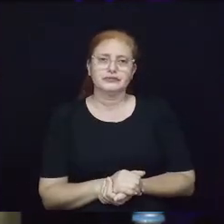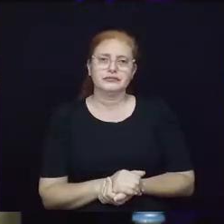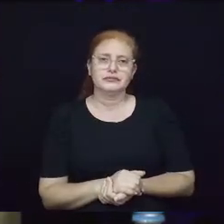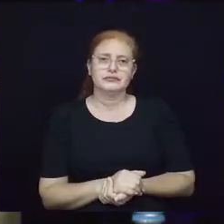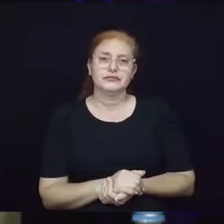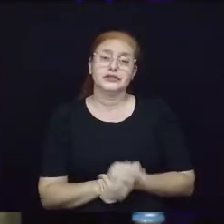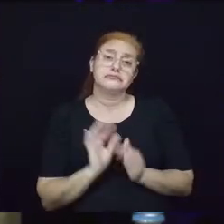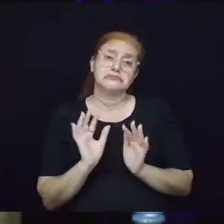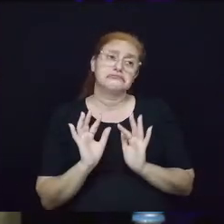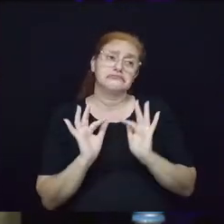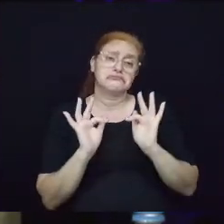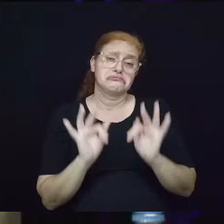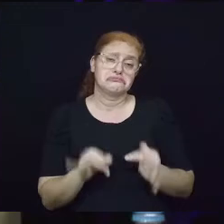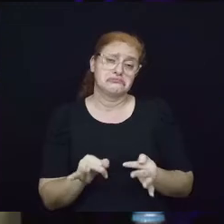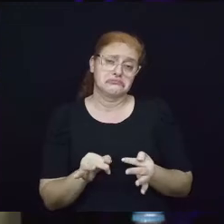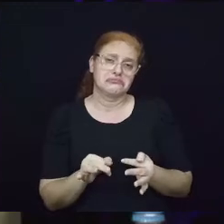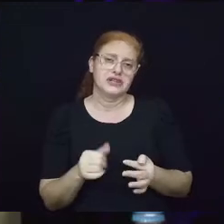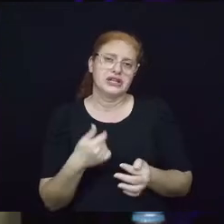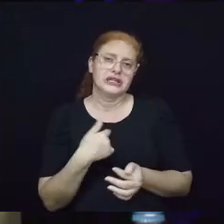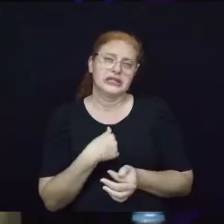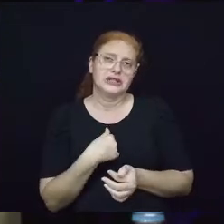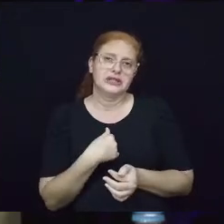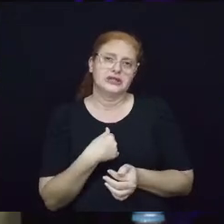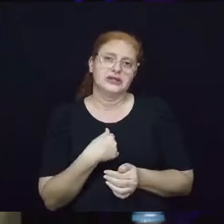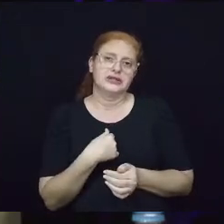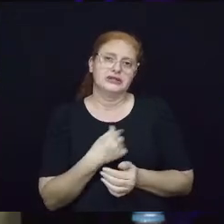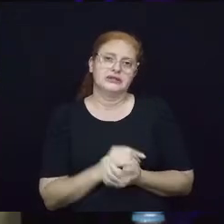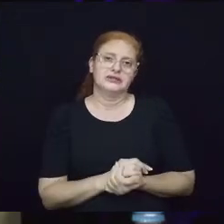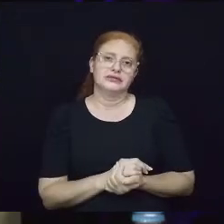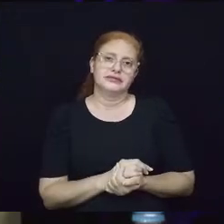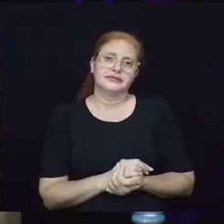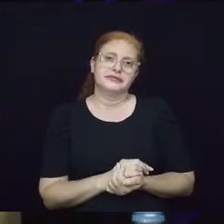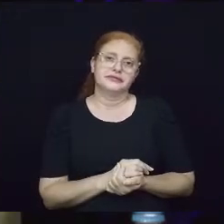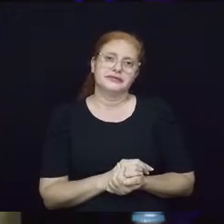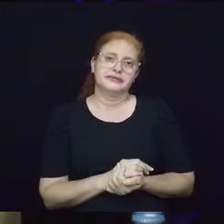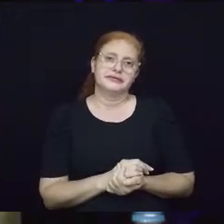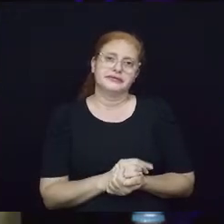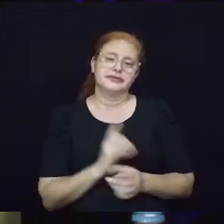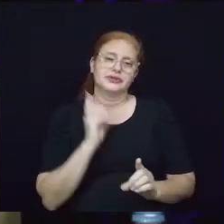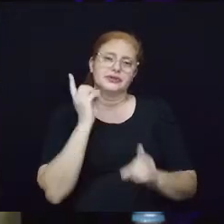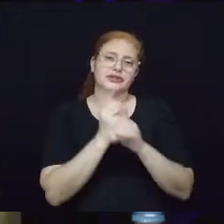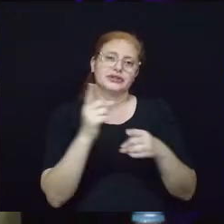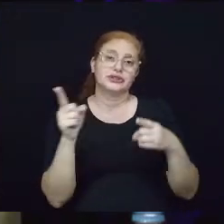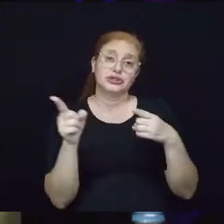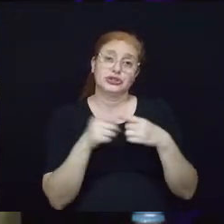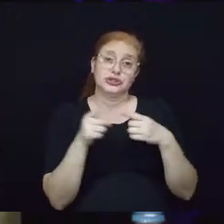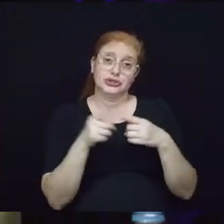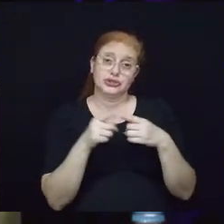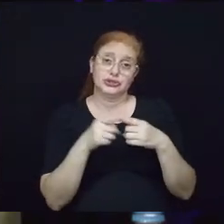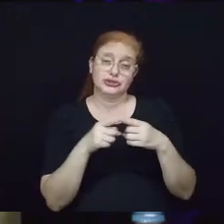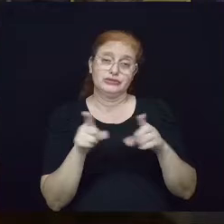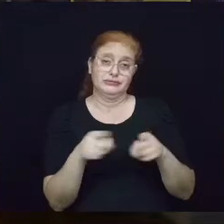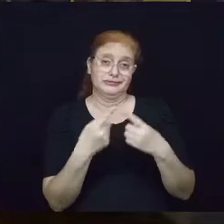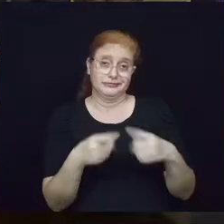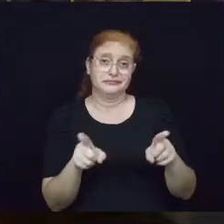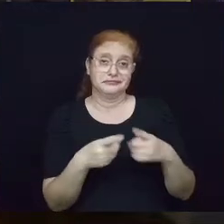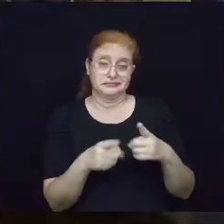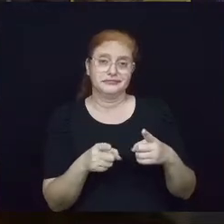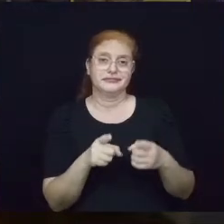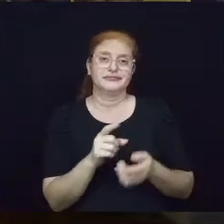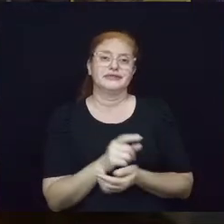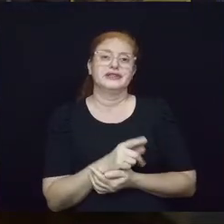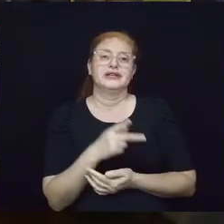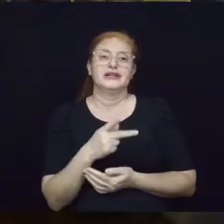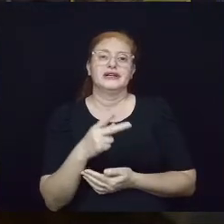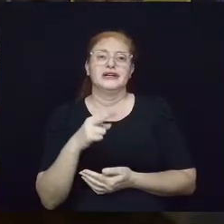E acabei que eu cheguei nesse tipo de música chamado Progressive House, né? Para os íntimos